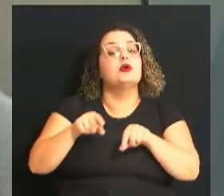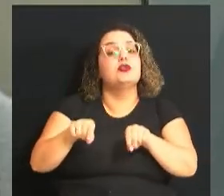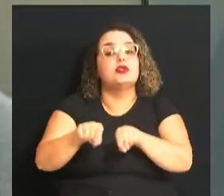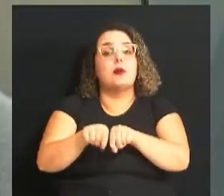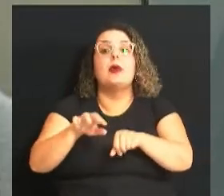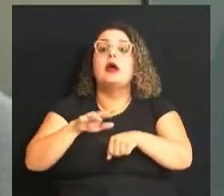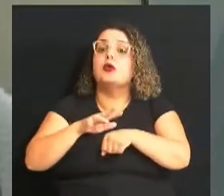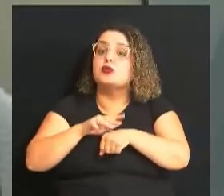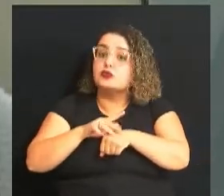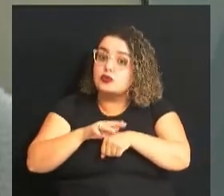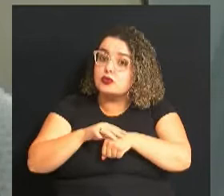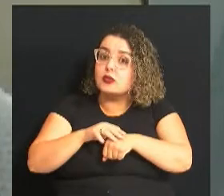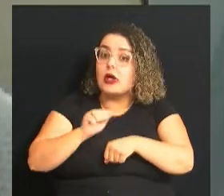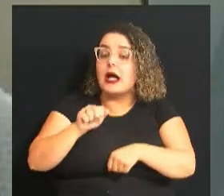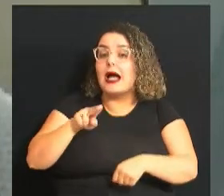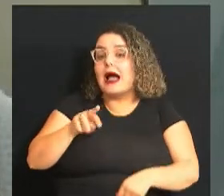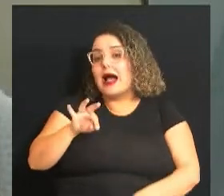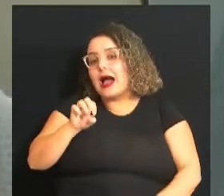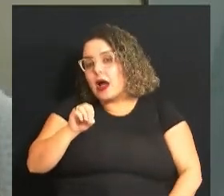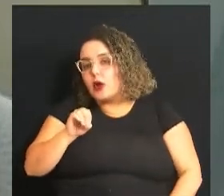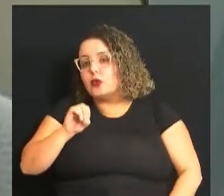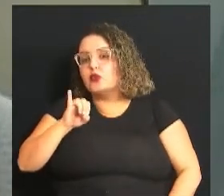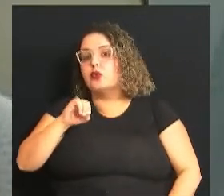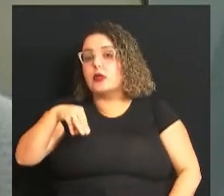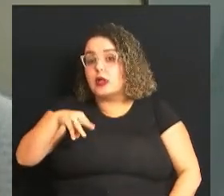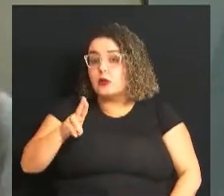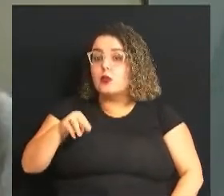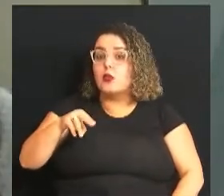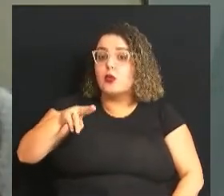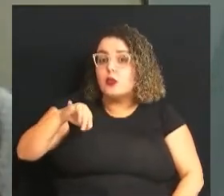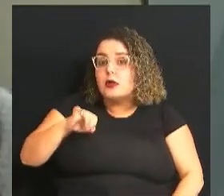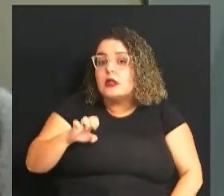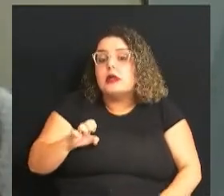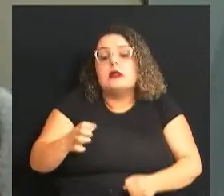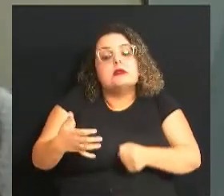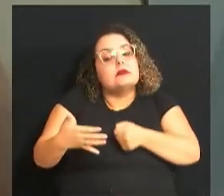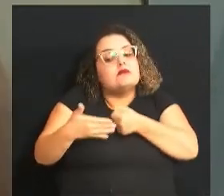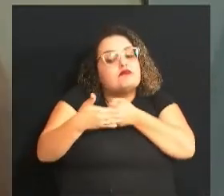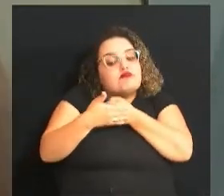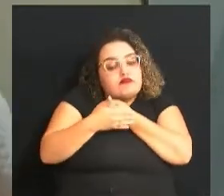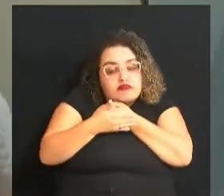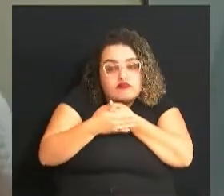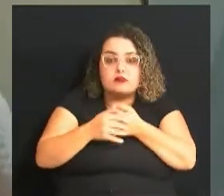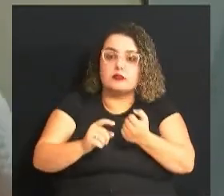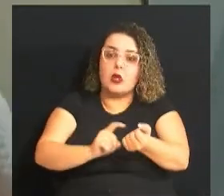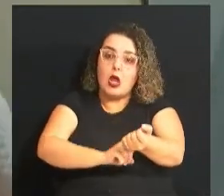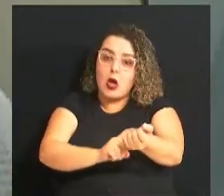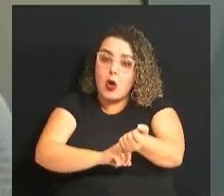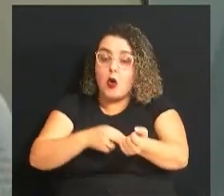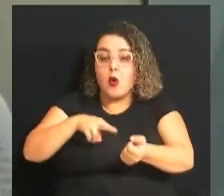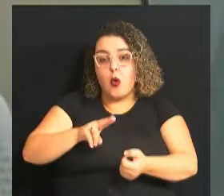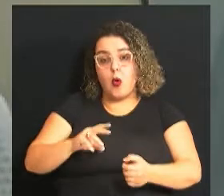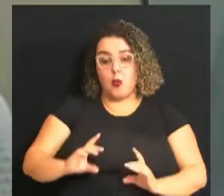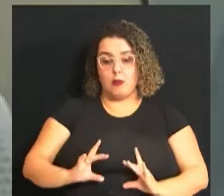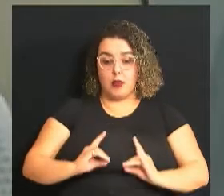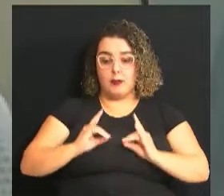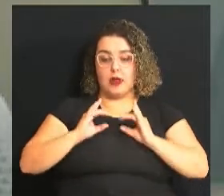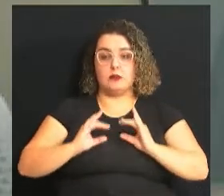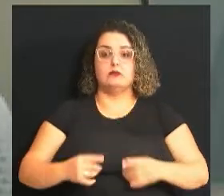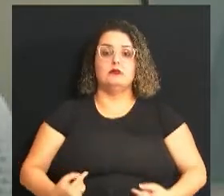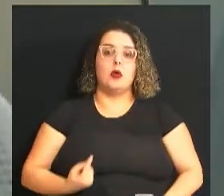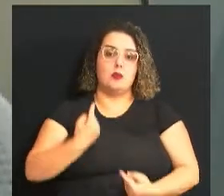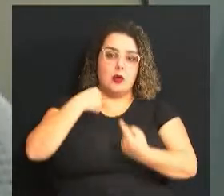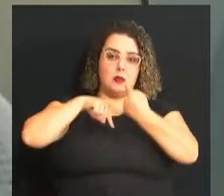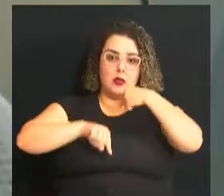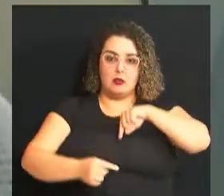doenças autoimunes, que são doenças que estão lá escondidinhas no nosso sangue, ou doenças metabólicas, como acúmulo de ferro, de